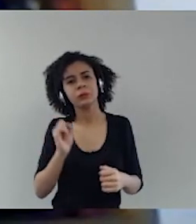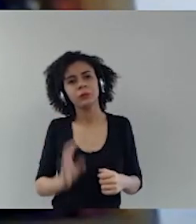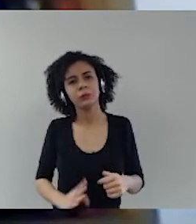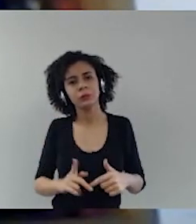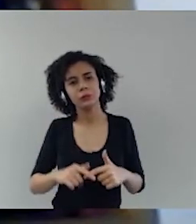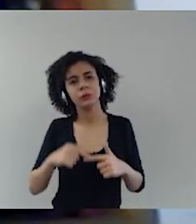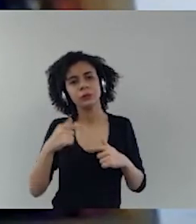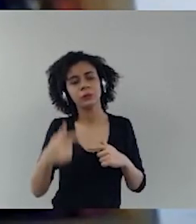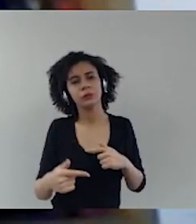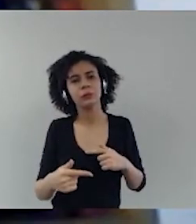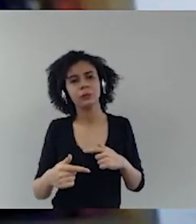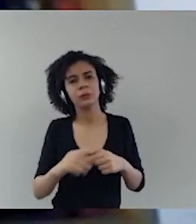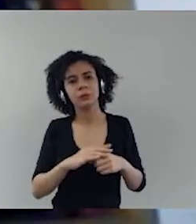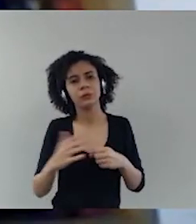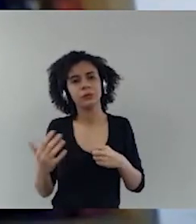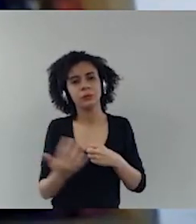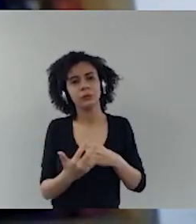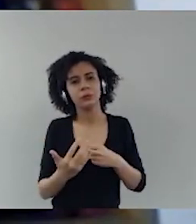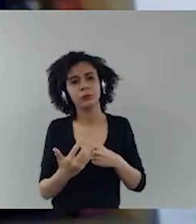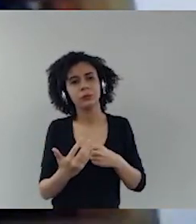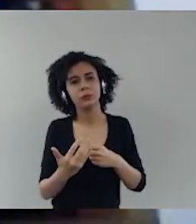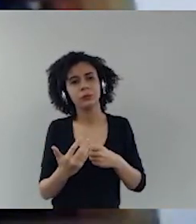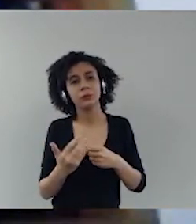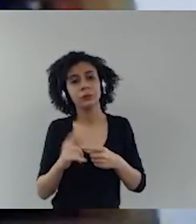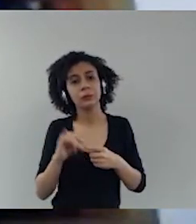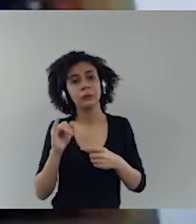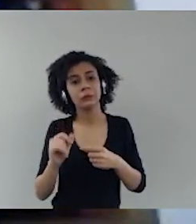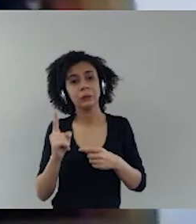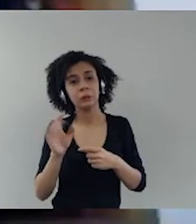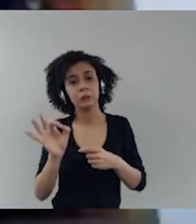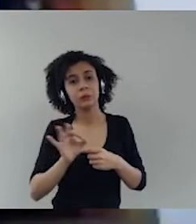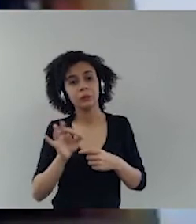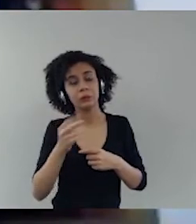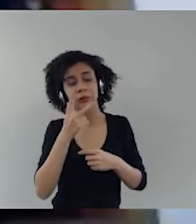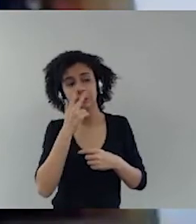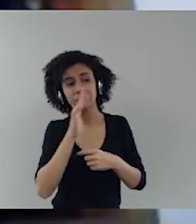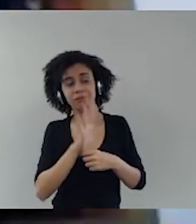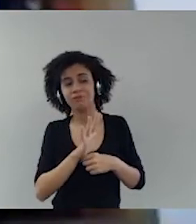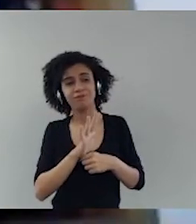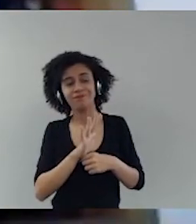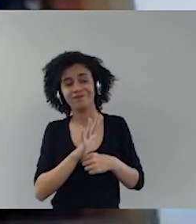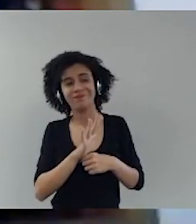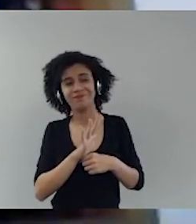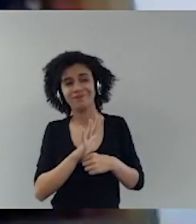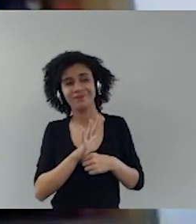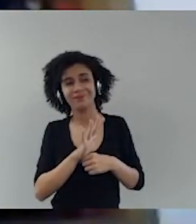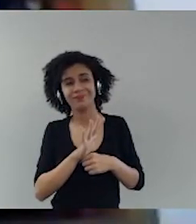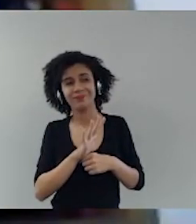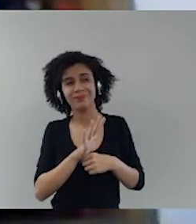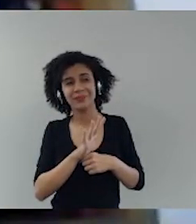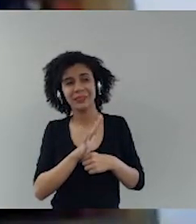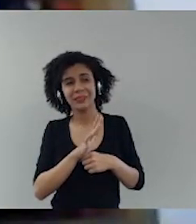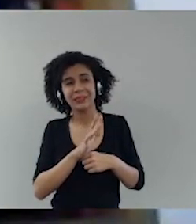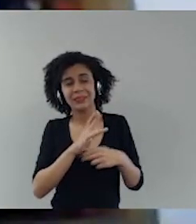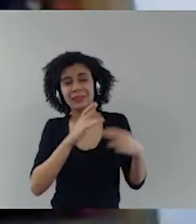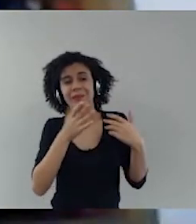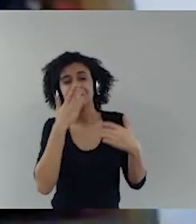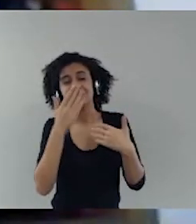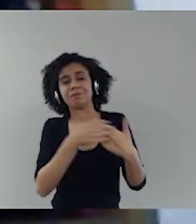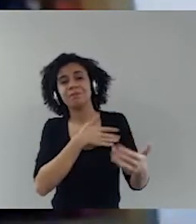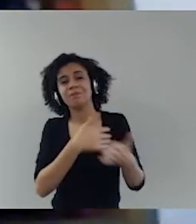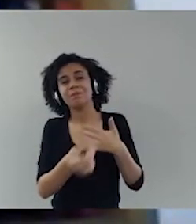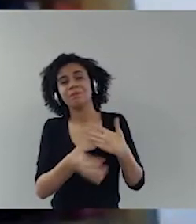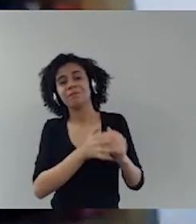após a pandemia, uma vez que o 1% me parece não está ligando muito para o que vai